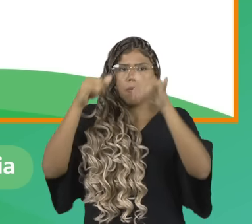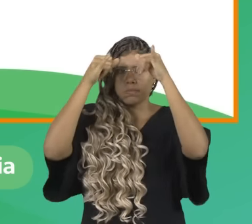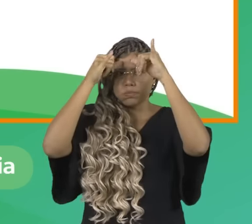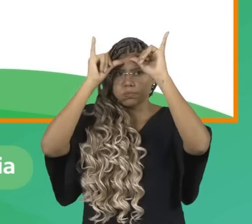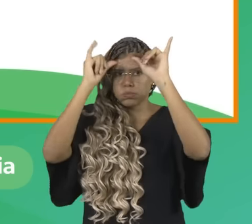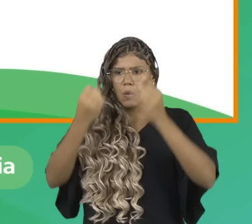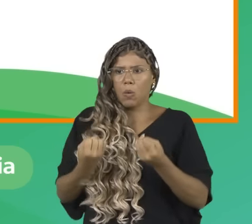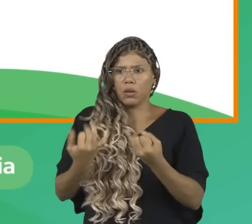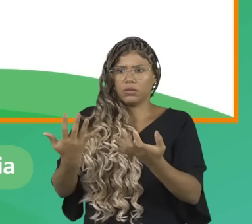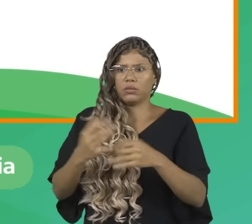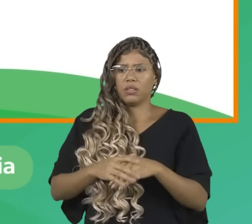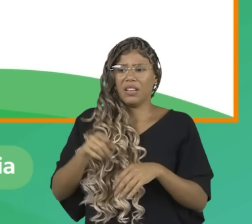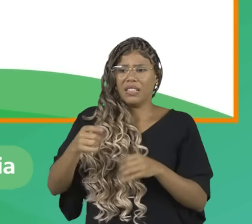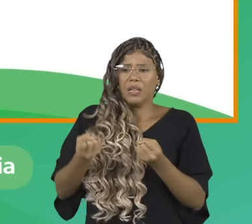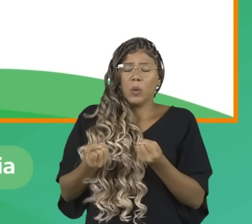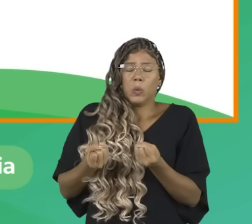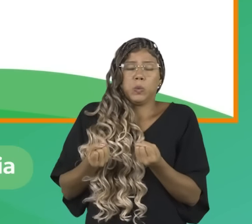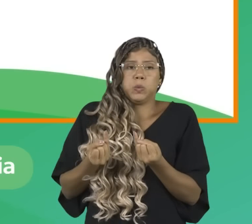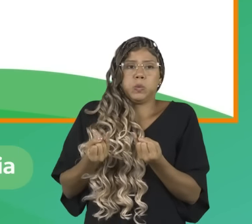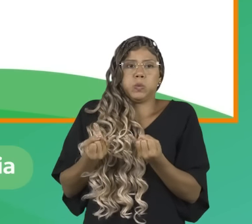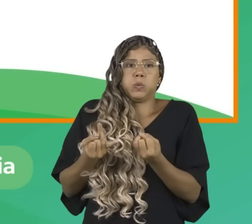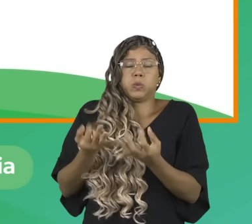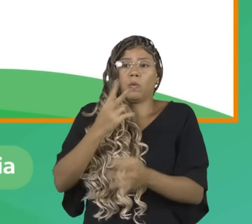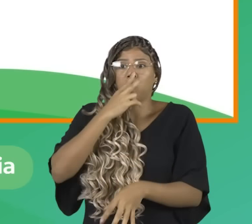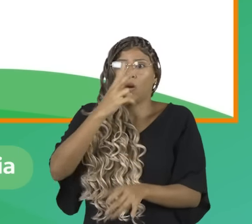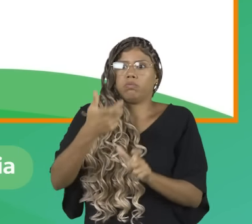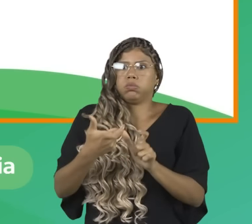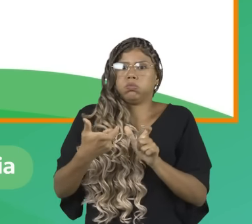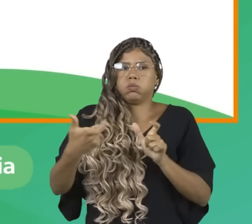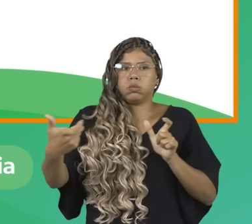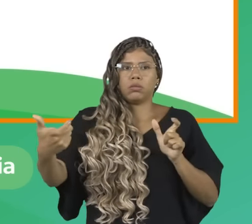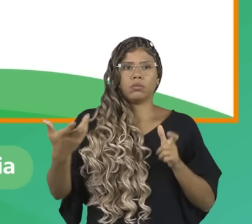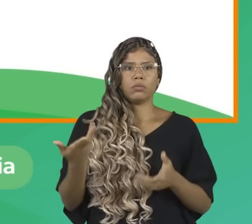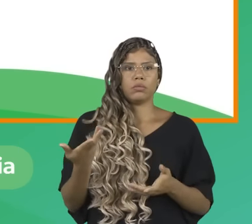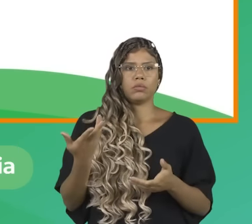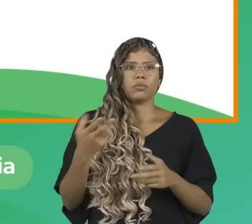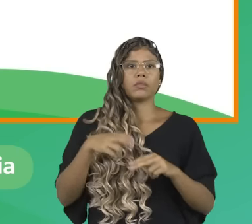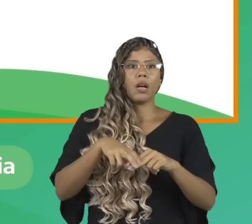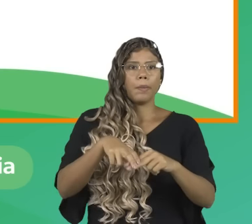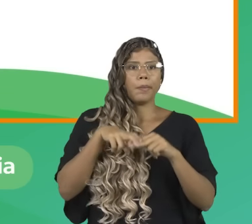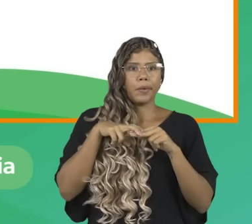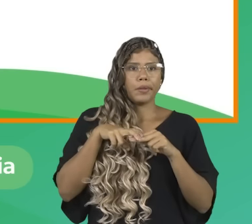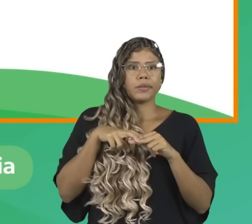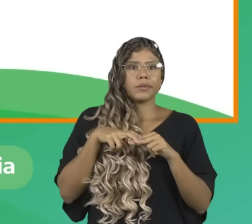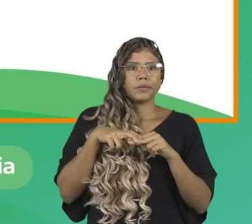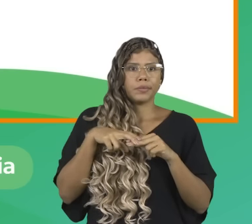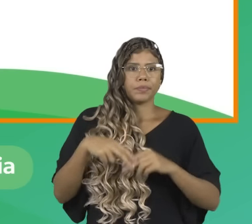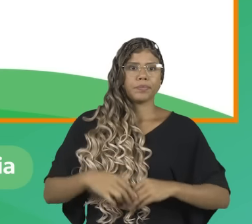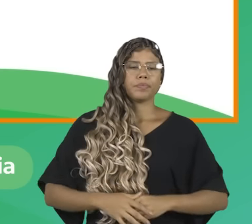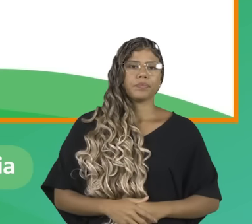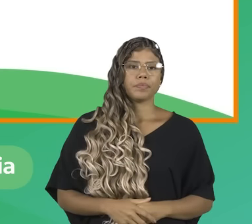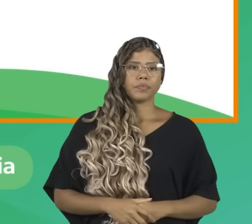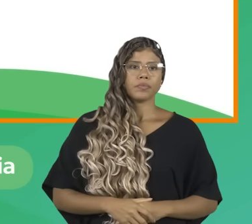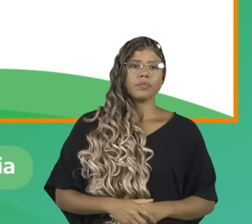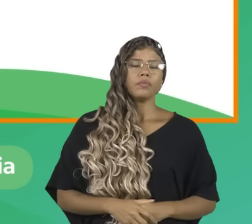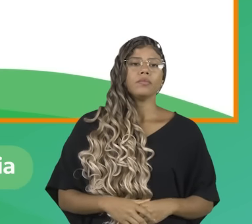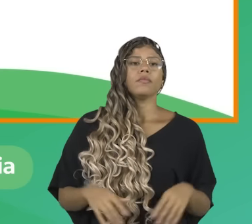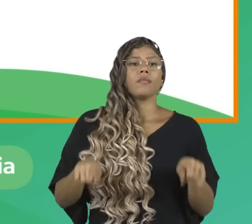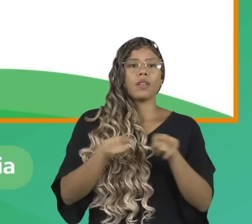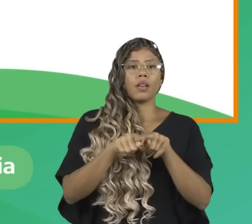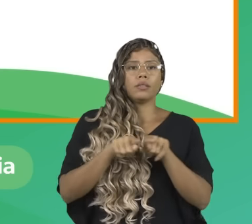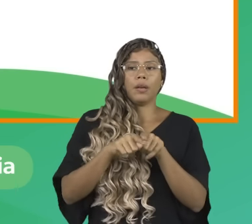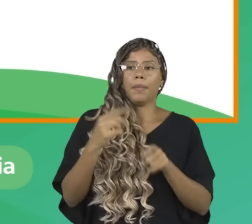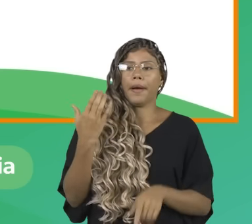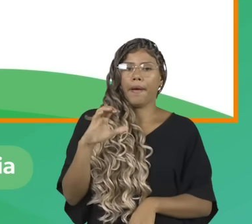também resíduo desse produto fermentativo, mas também na queima. Que tipo de queima? Toda forma de